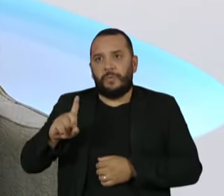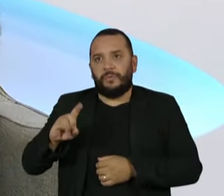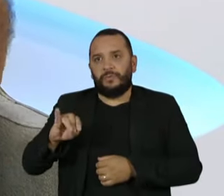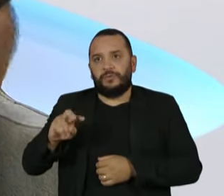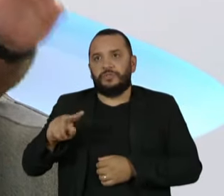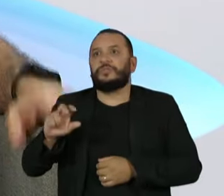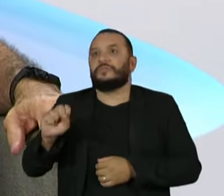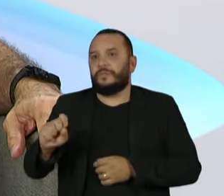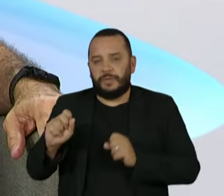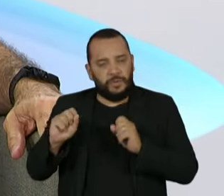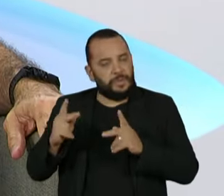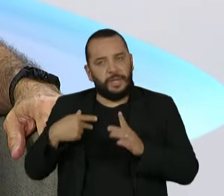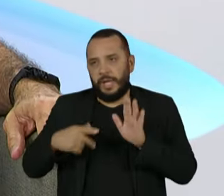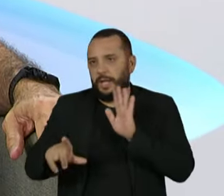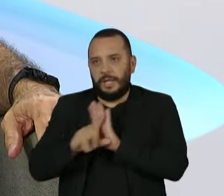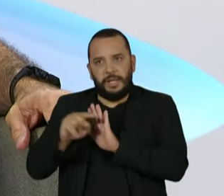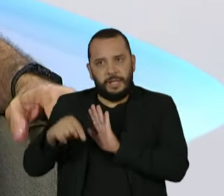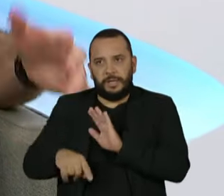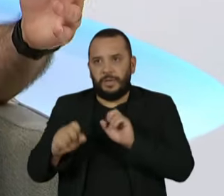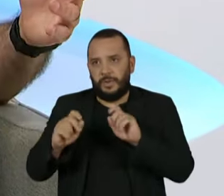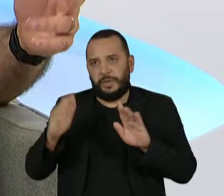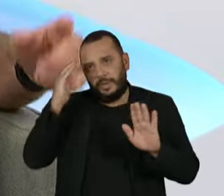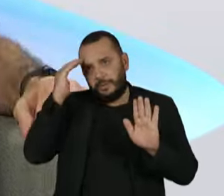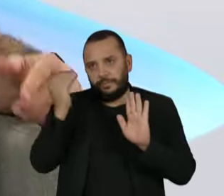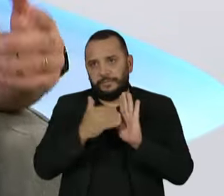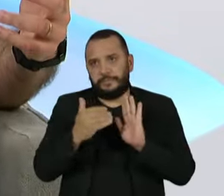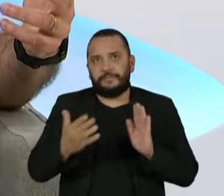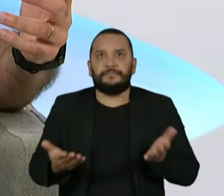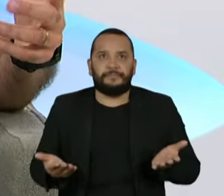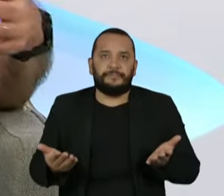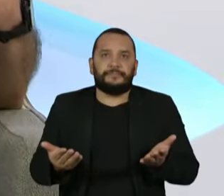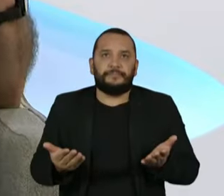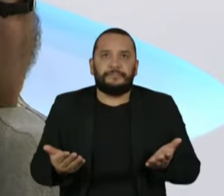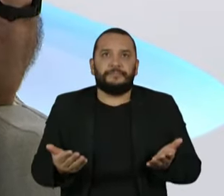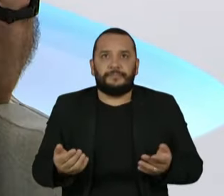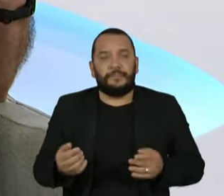já tá aqui eu não quero nem saber eu vou rodar